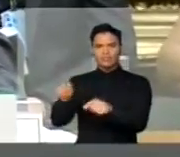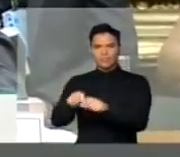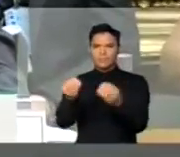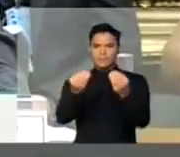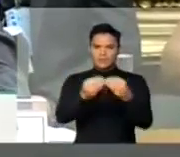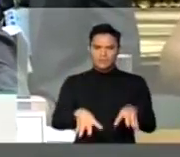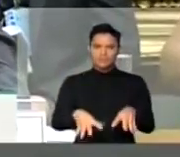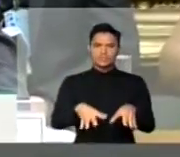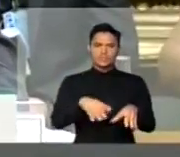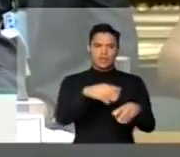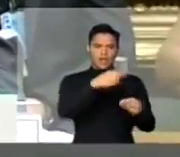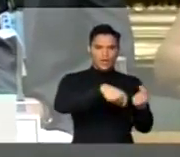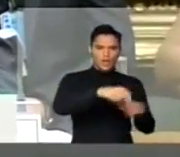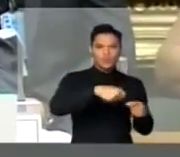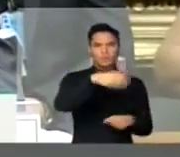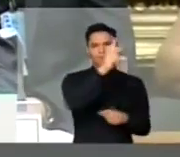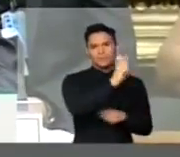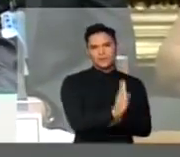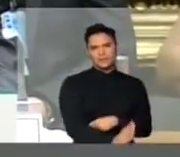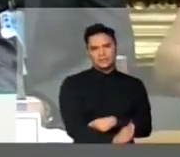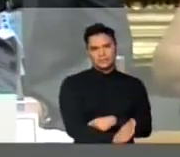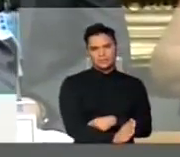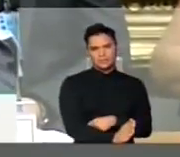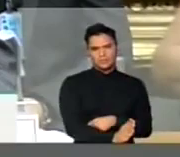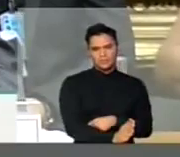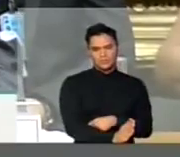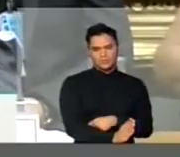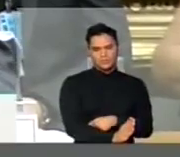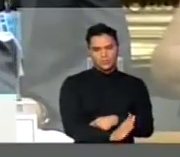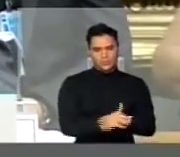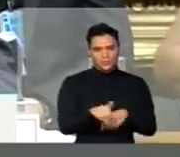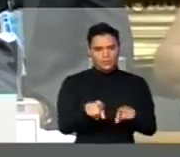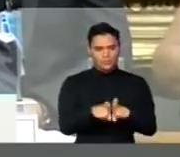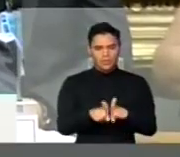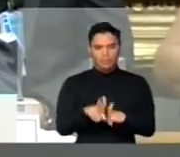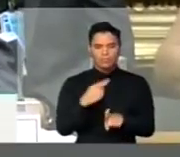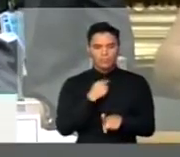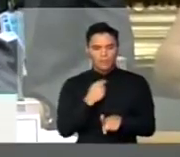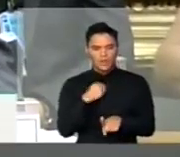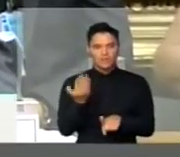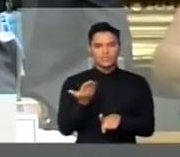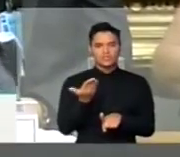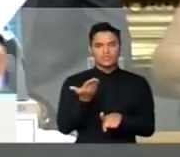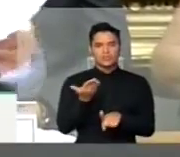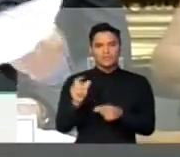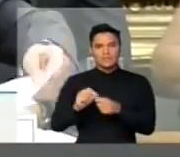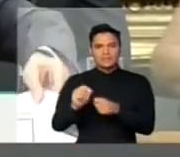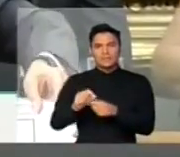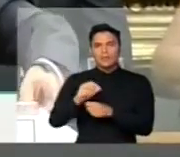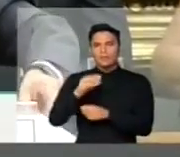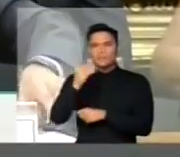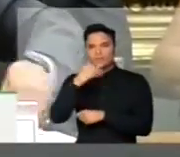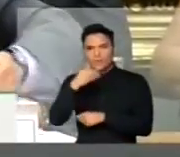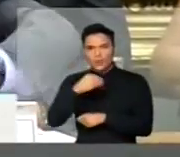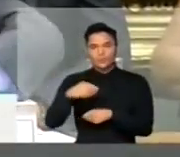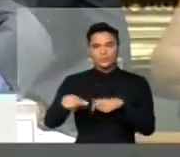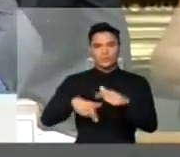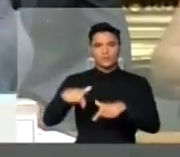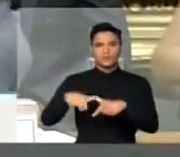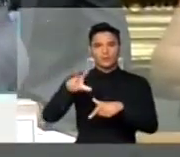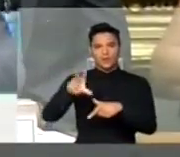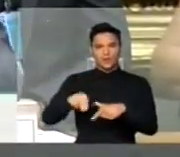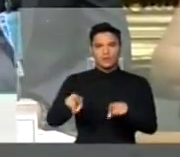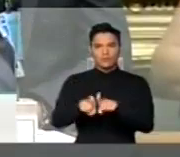do país. Não podemos minimizar esses atos. São vários